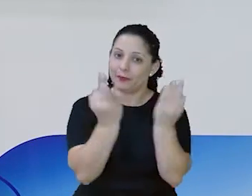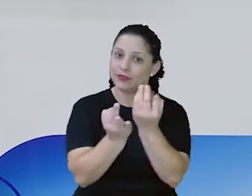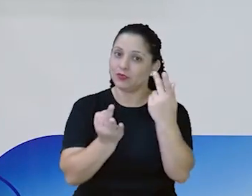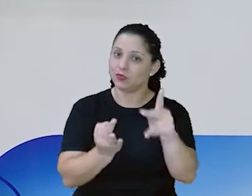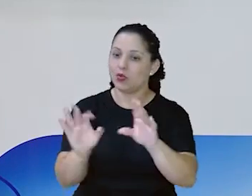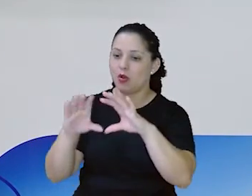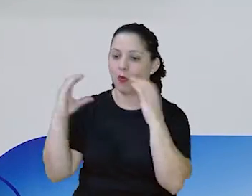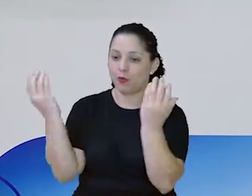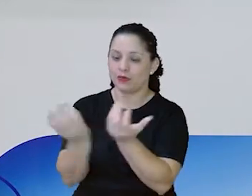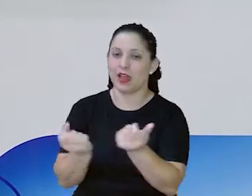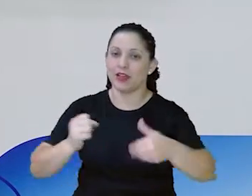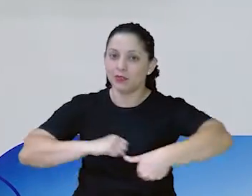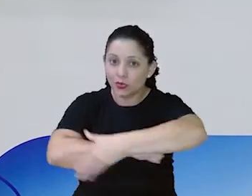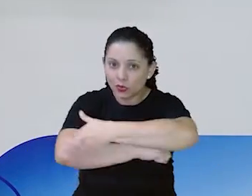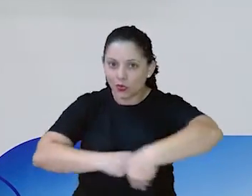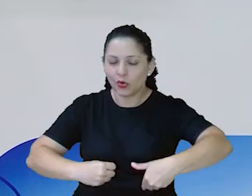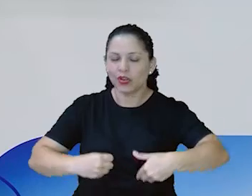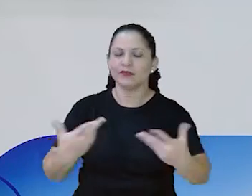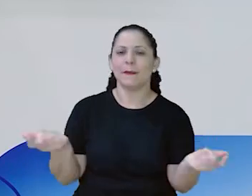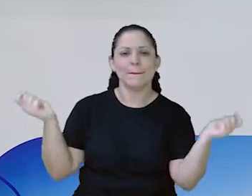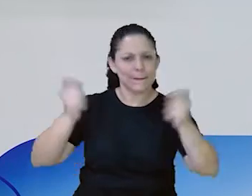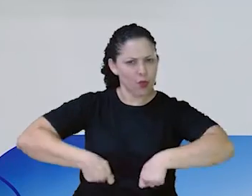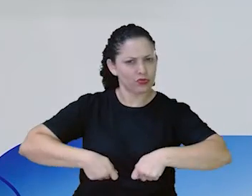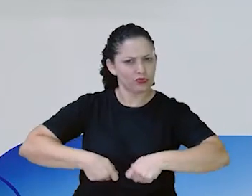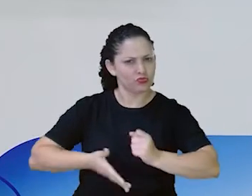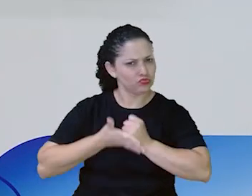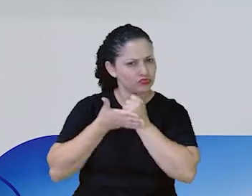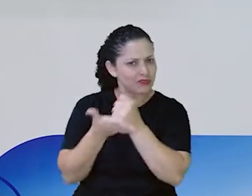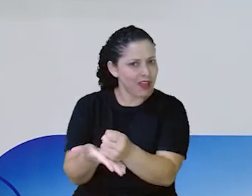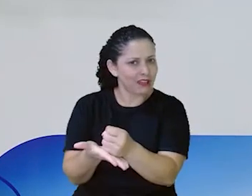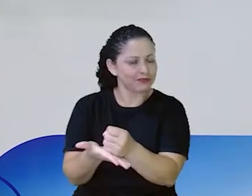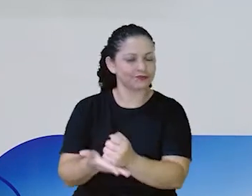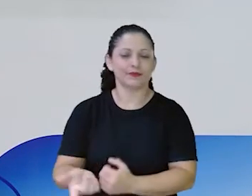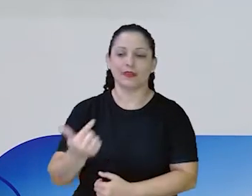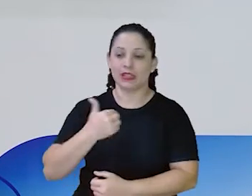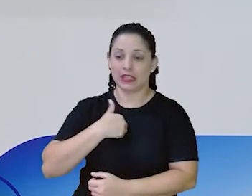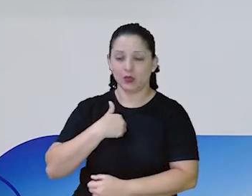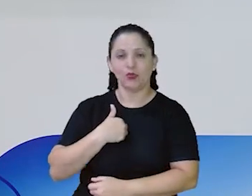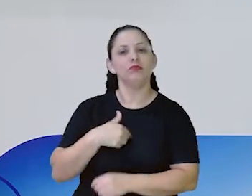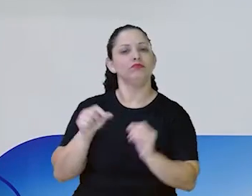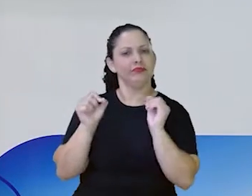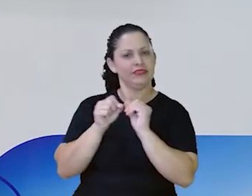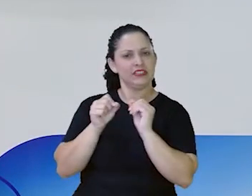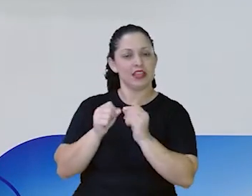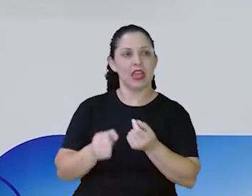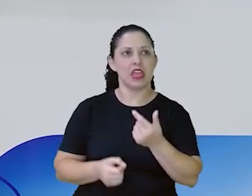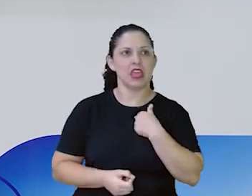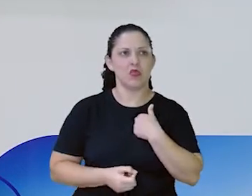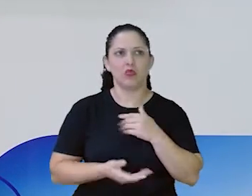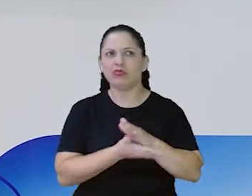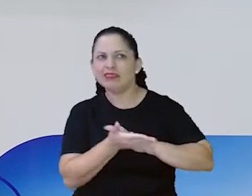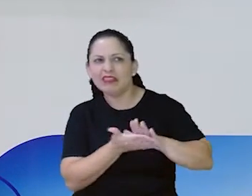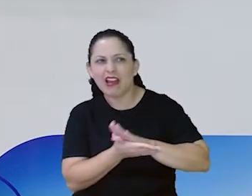pessoas? Será que a gente pode fazer algo ou não? Se eu fizer, se eu não fizer, vai dar no mesmo.